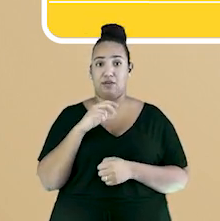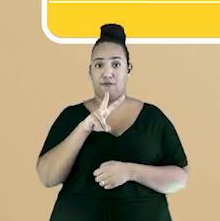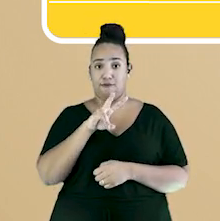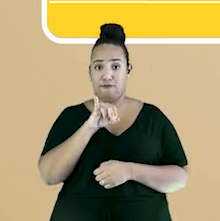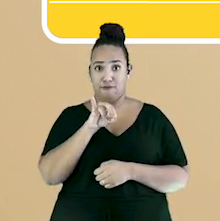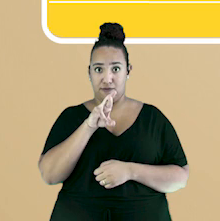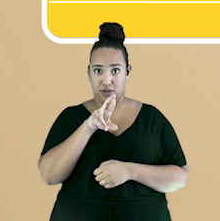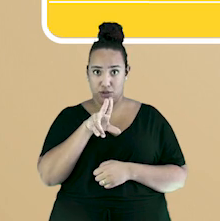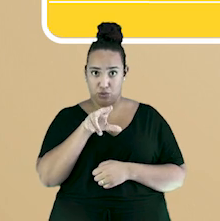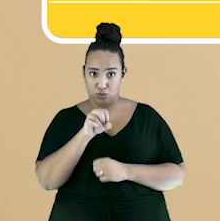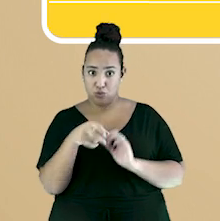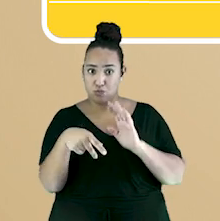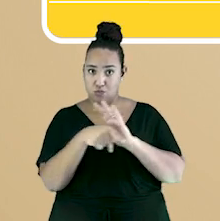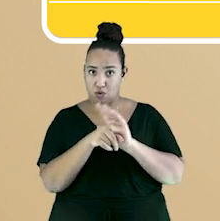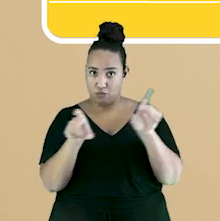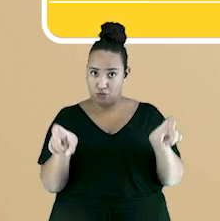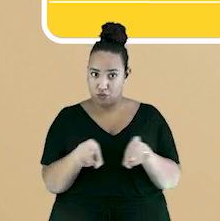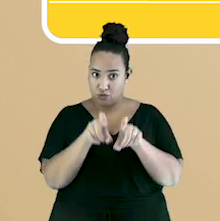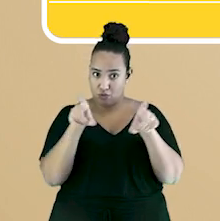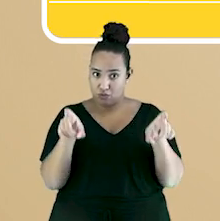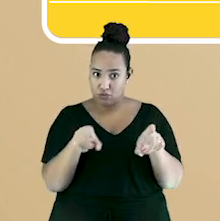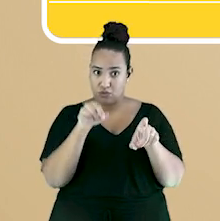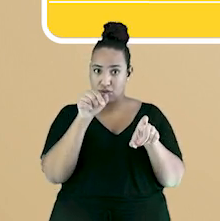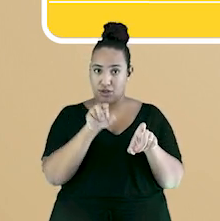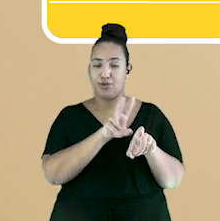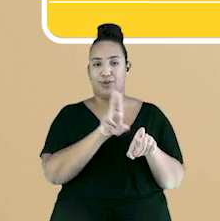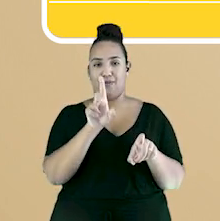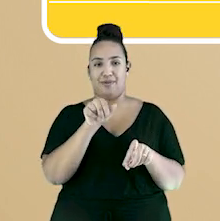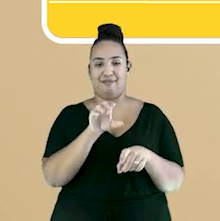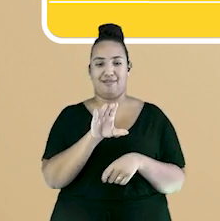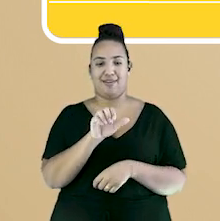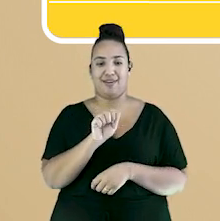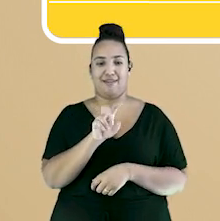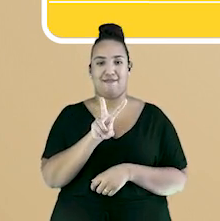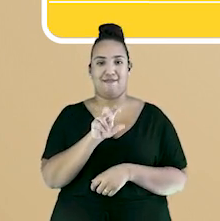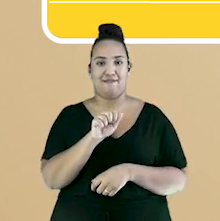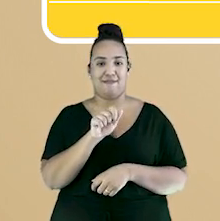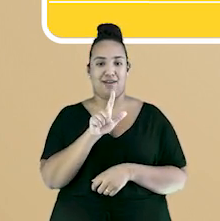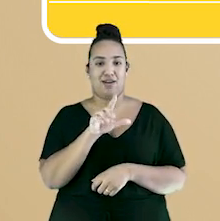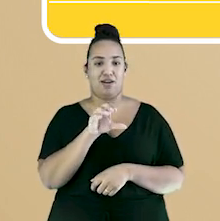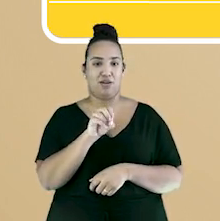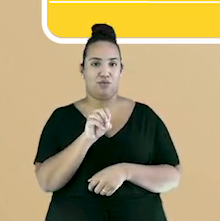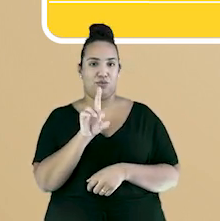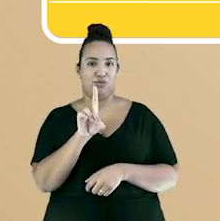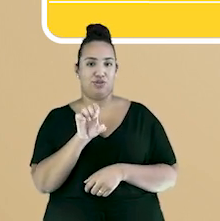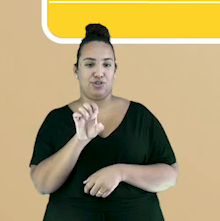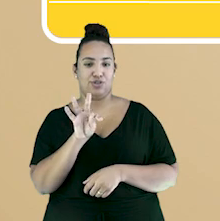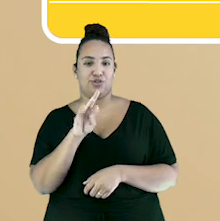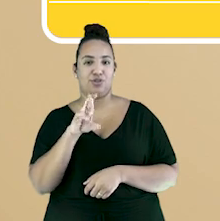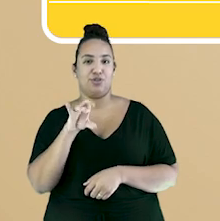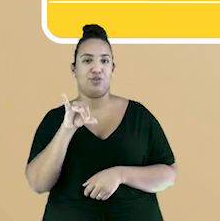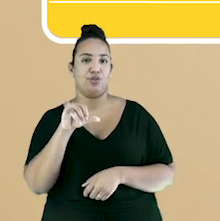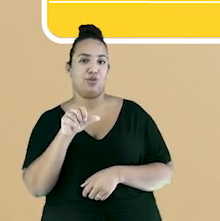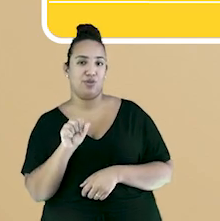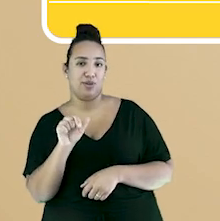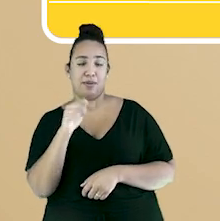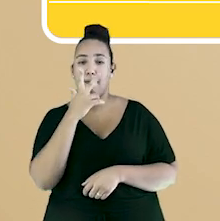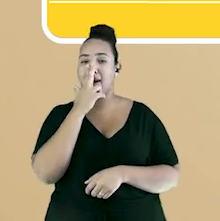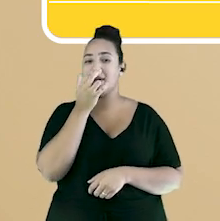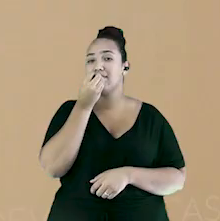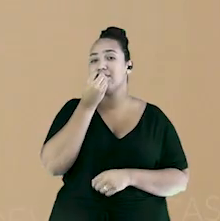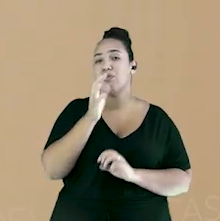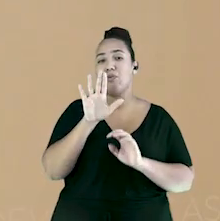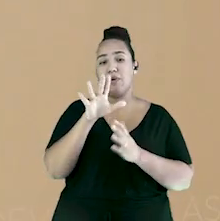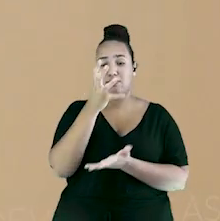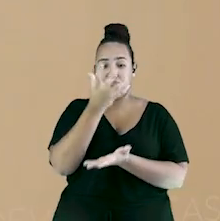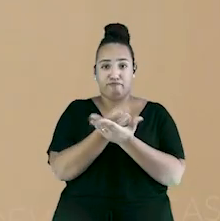de Troia, que entra no computador através de um arquivo aparentemente inofensivo, mas que acaba infectando o computador ao final do